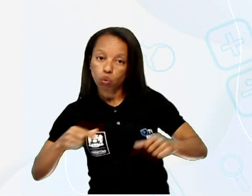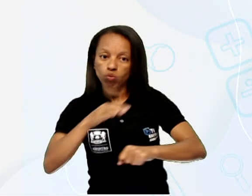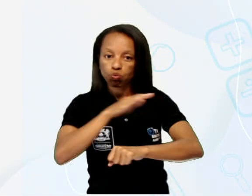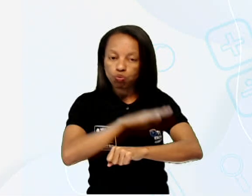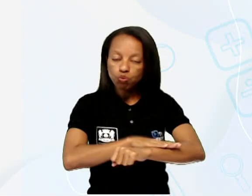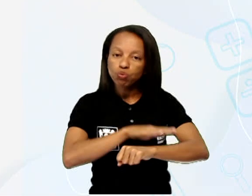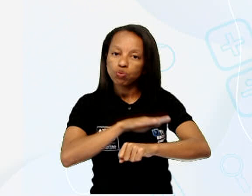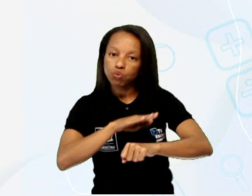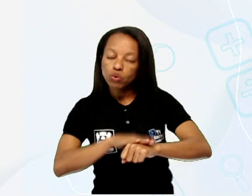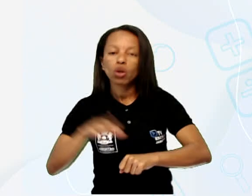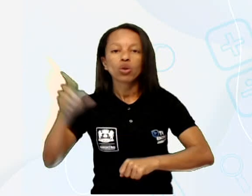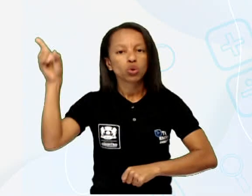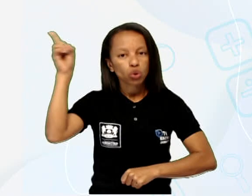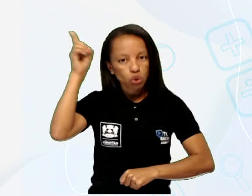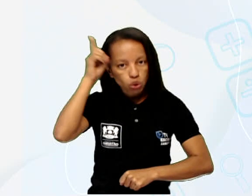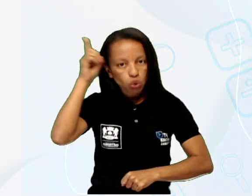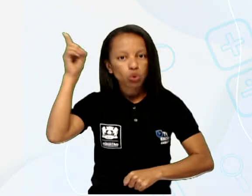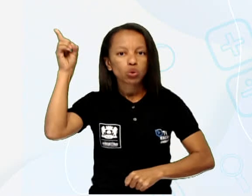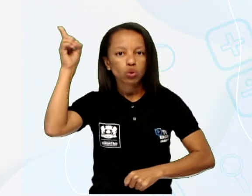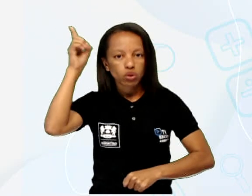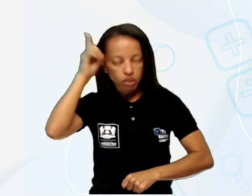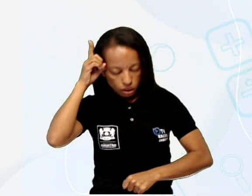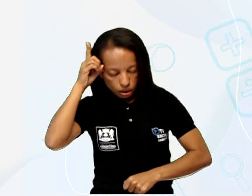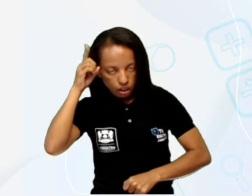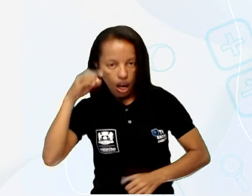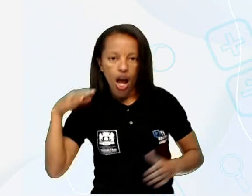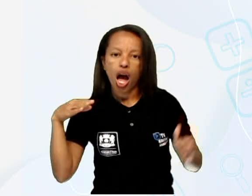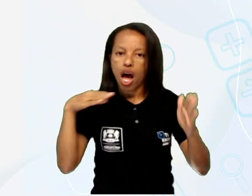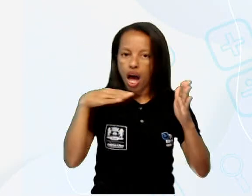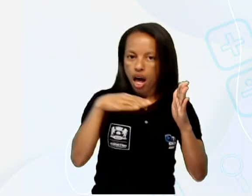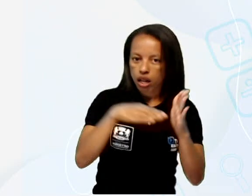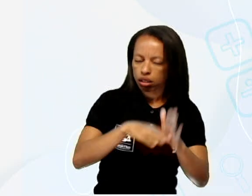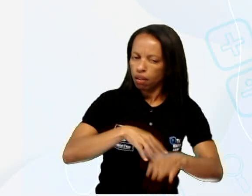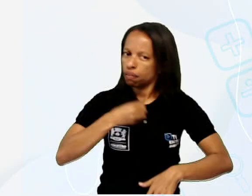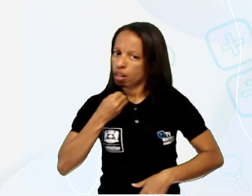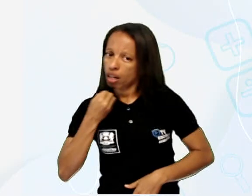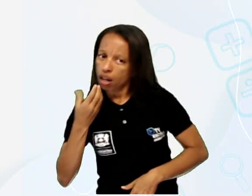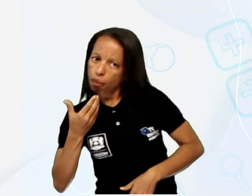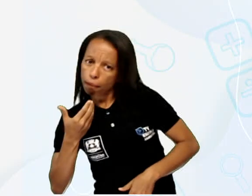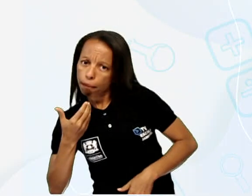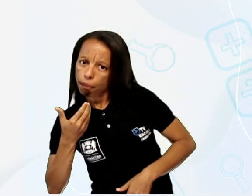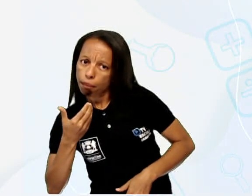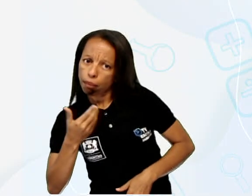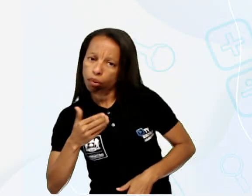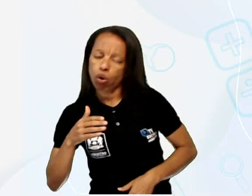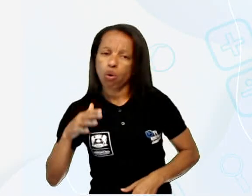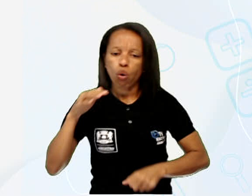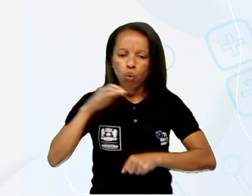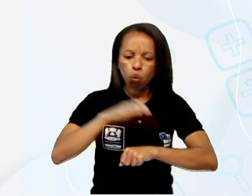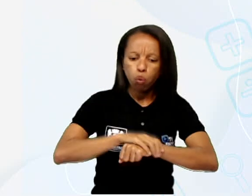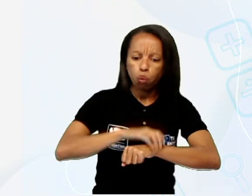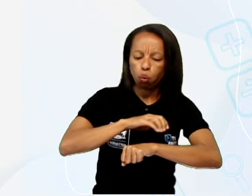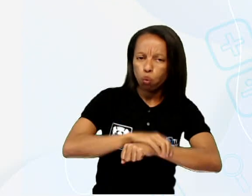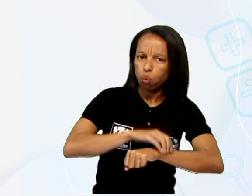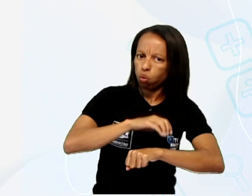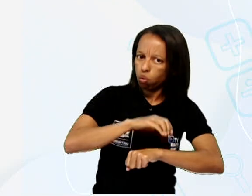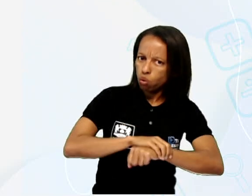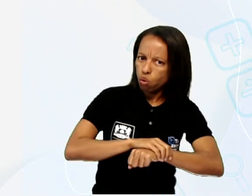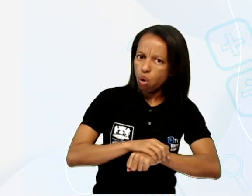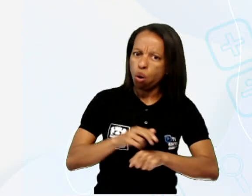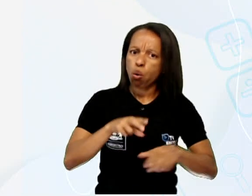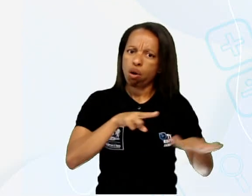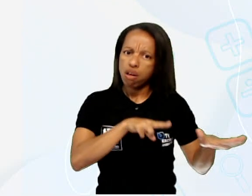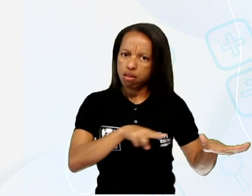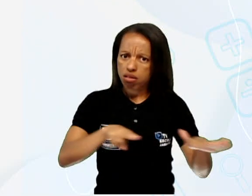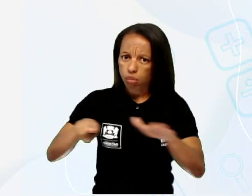cicatrização completa. Nada de botar um band-aid e passar uma semana, tá? Deixar aquilo ali abafado. Não, tem que